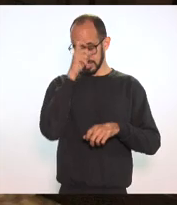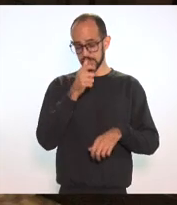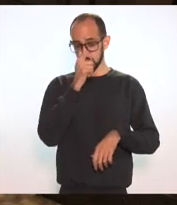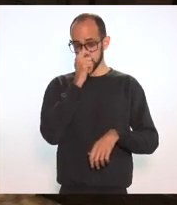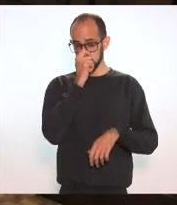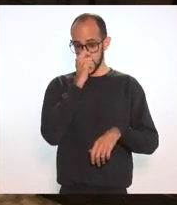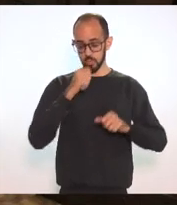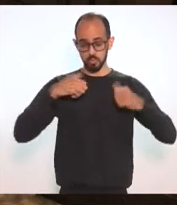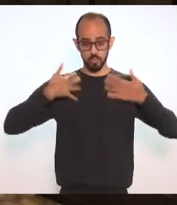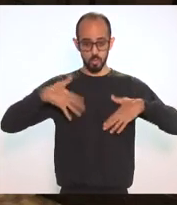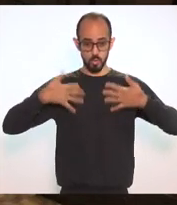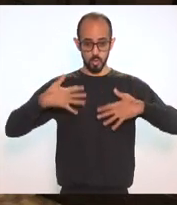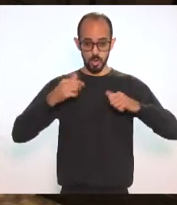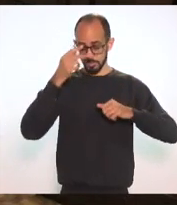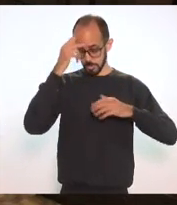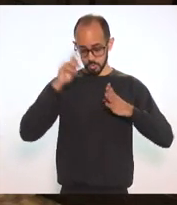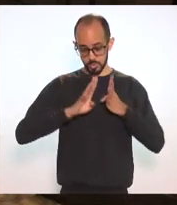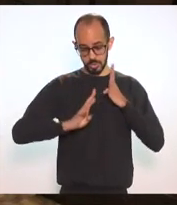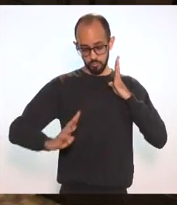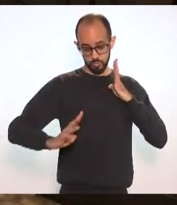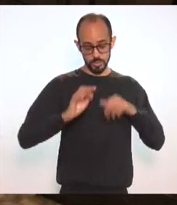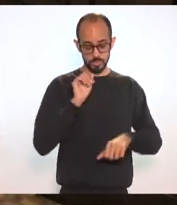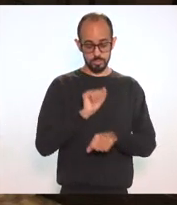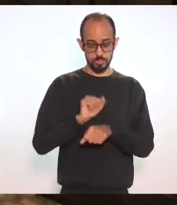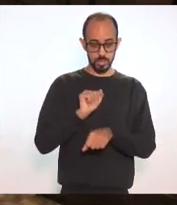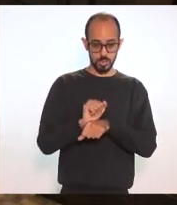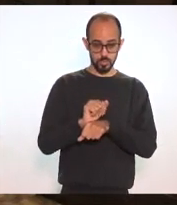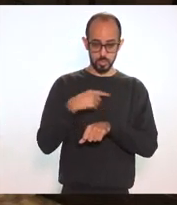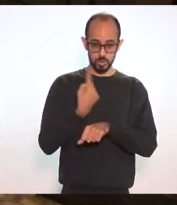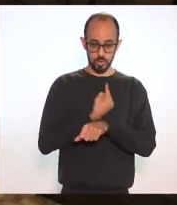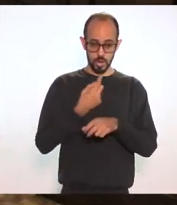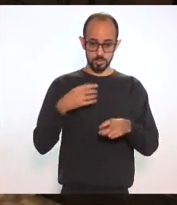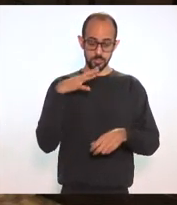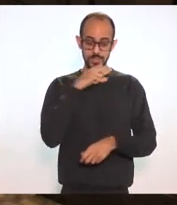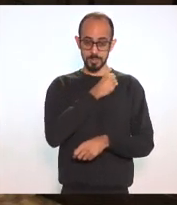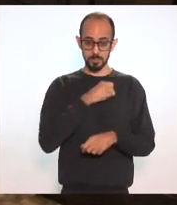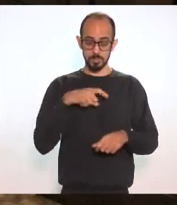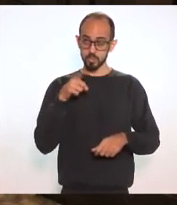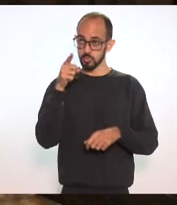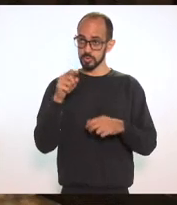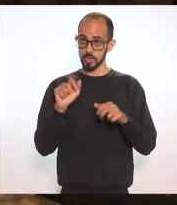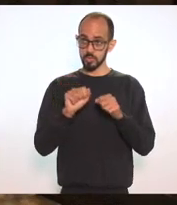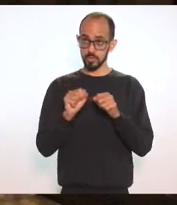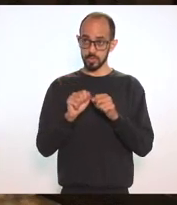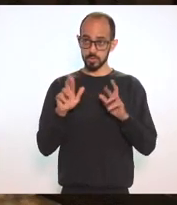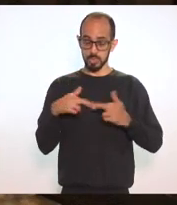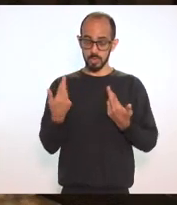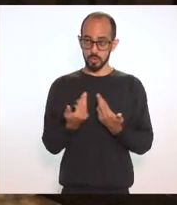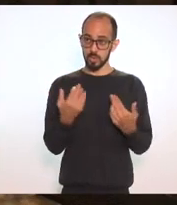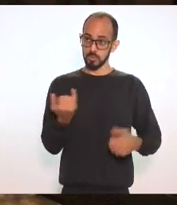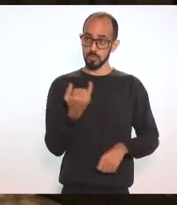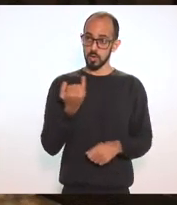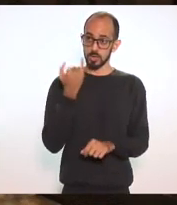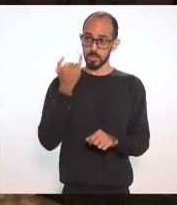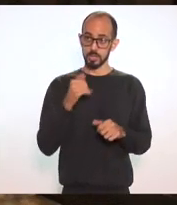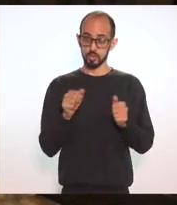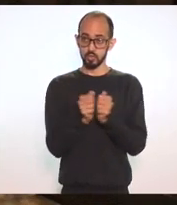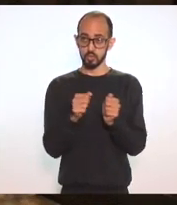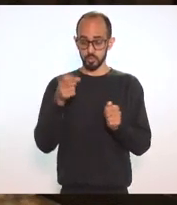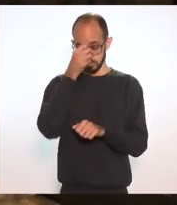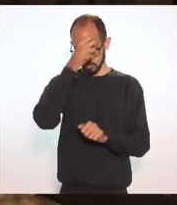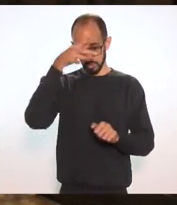preenchidas, gente na espera. E nós vimos, senhor presidente, que o senhor fez uma reunião muito importante com os prefeitos